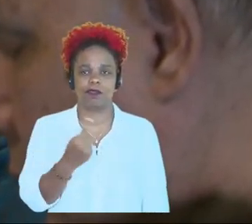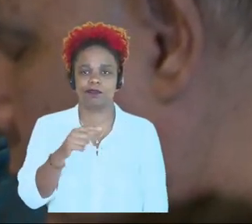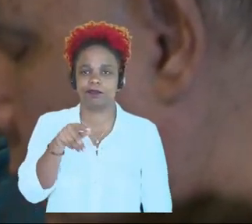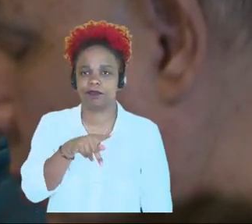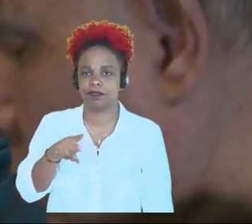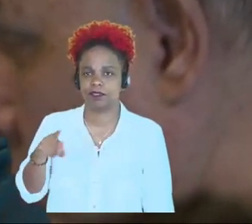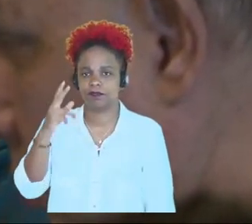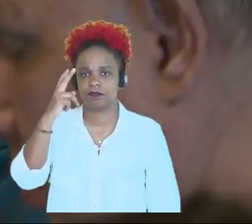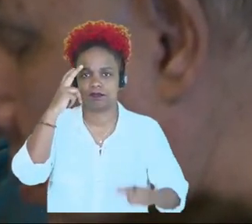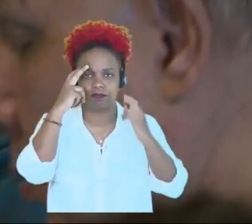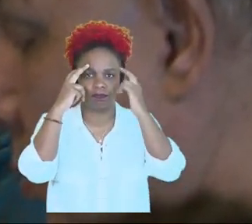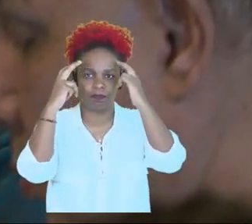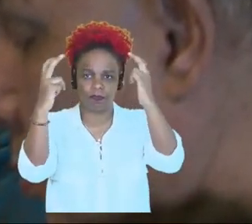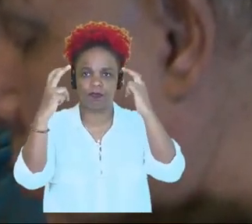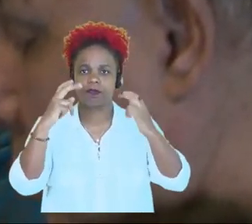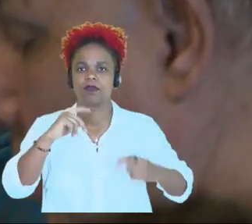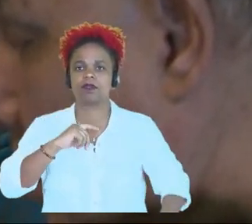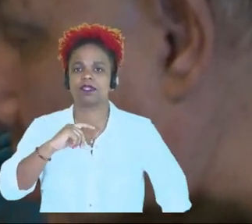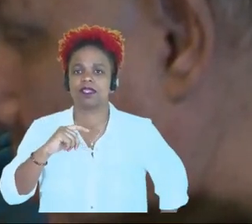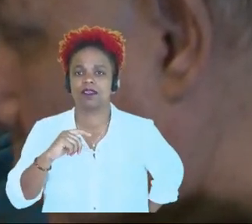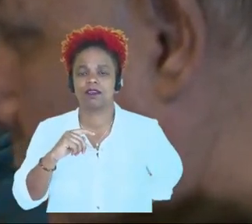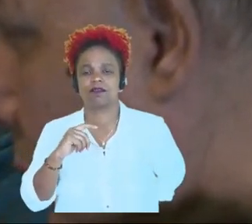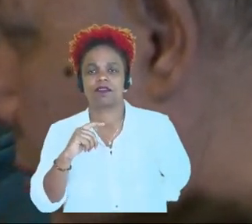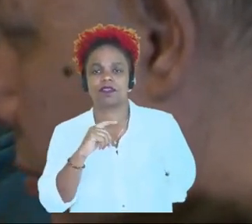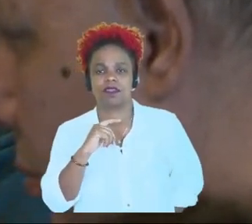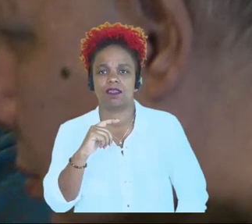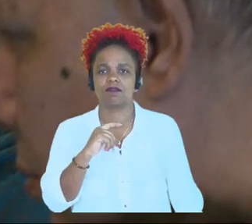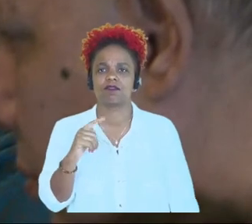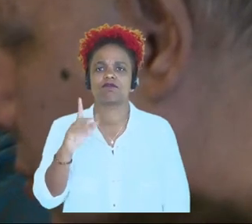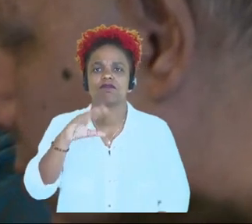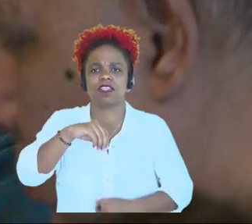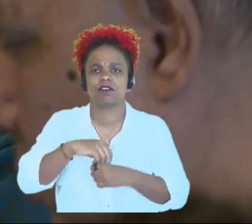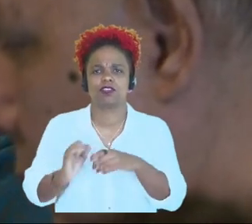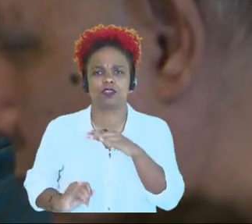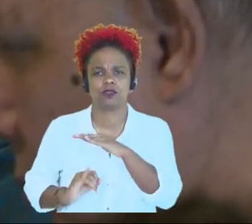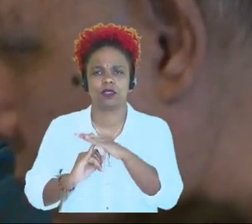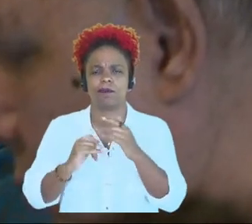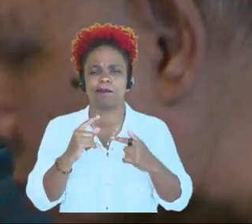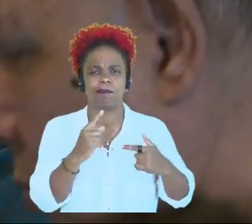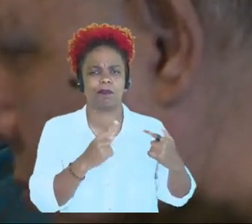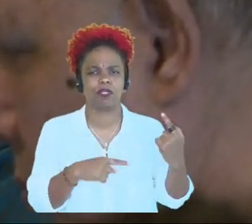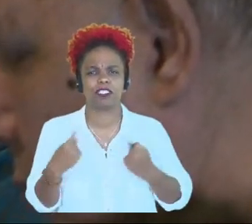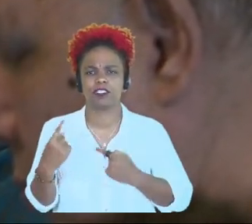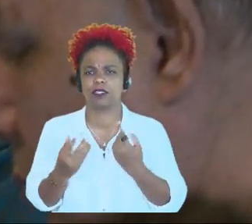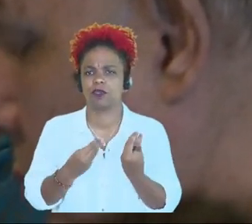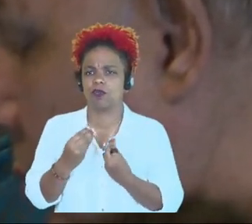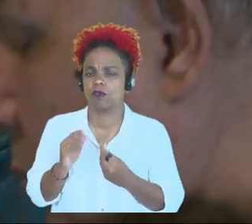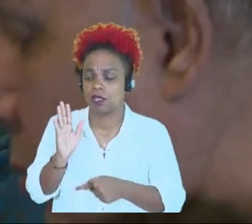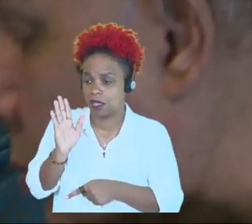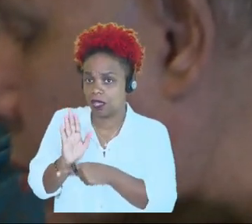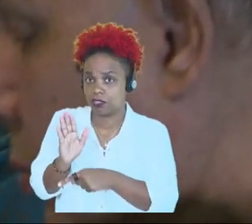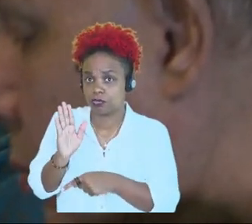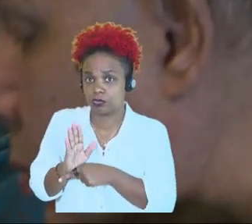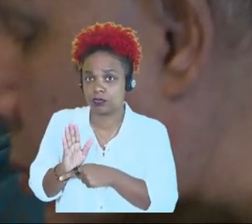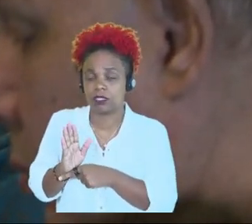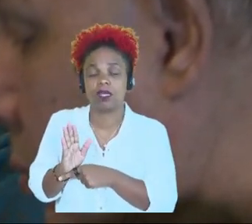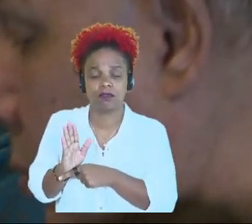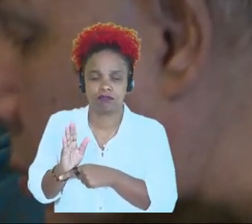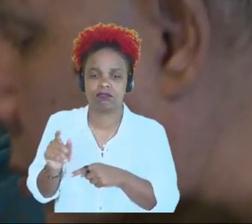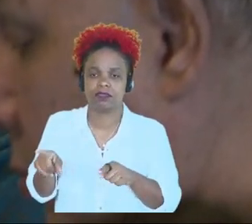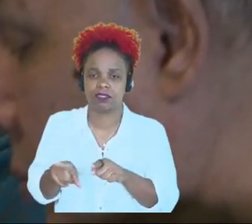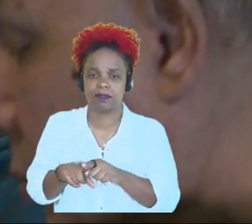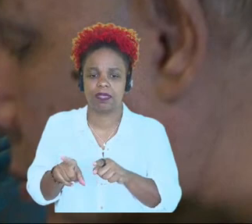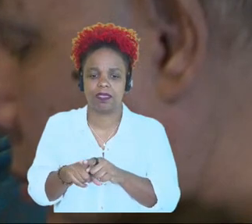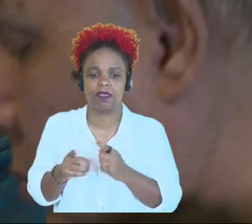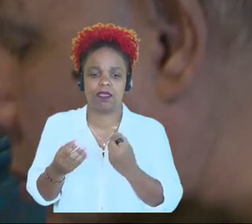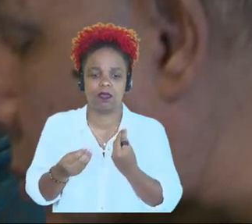professores, intelectuais públicos, think tanks, instituições políticas, como a gente ajuda a desarmar também, né,